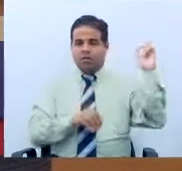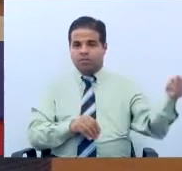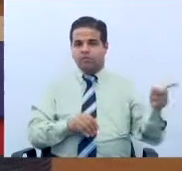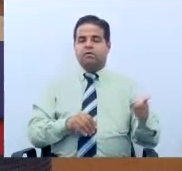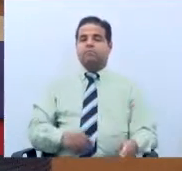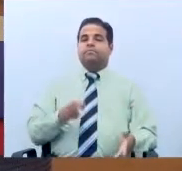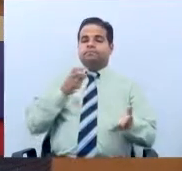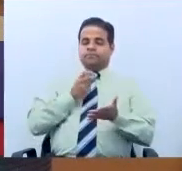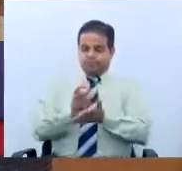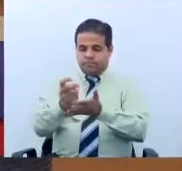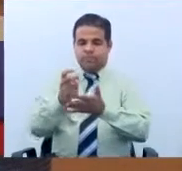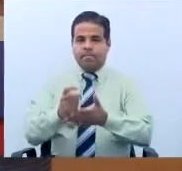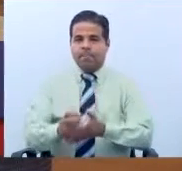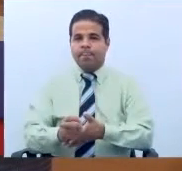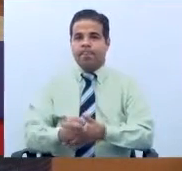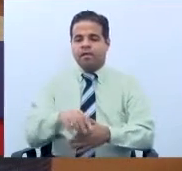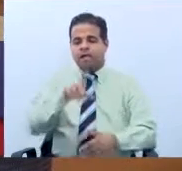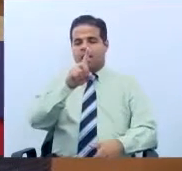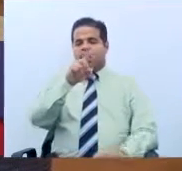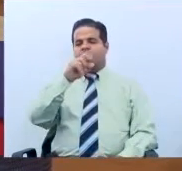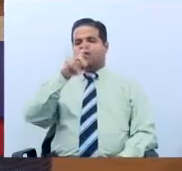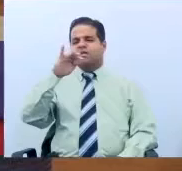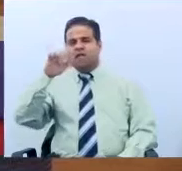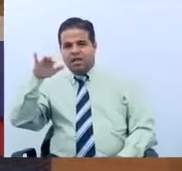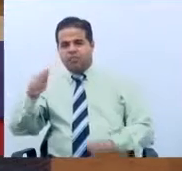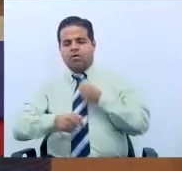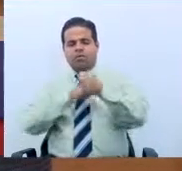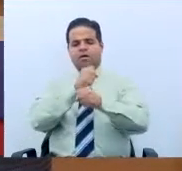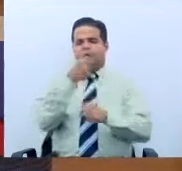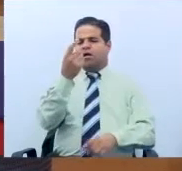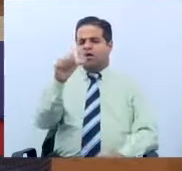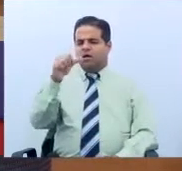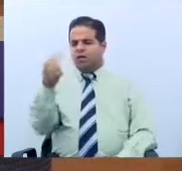o golpe, a ditadura militar em 64,